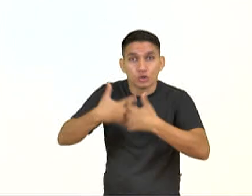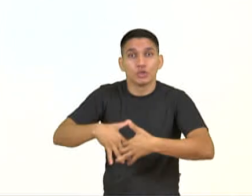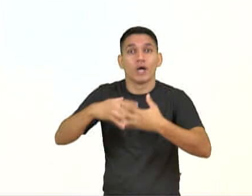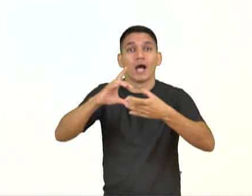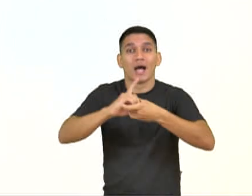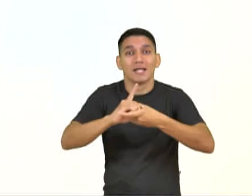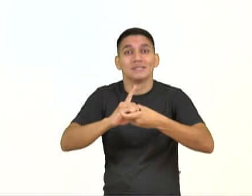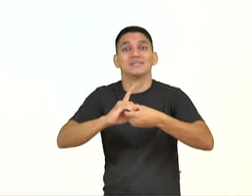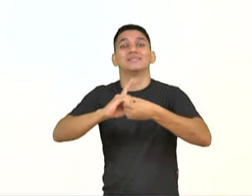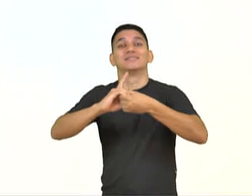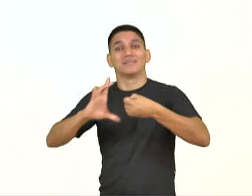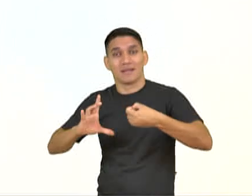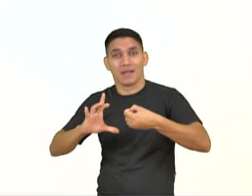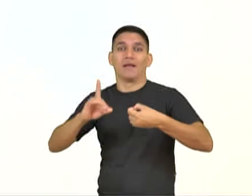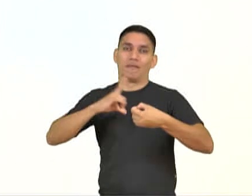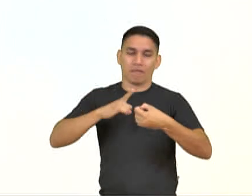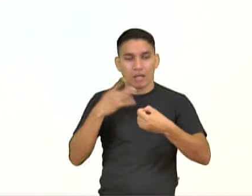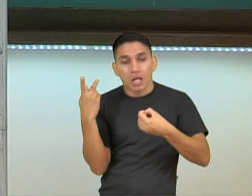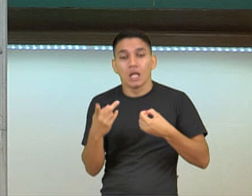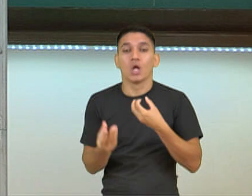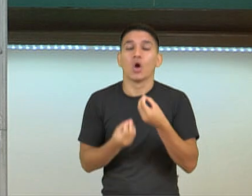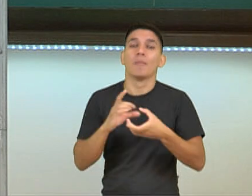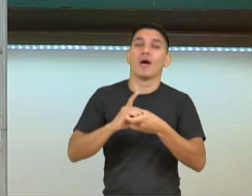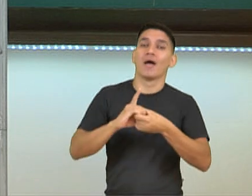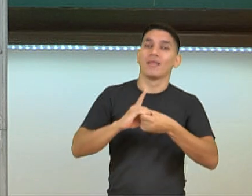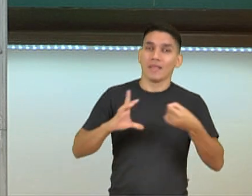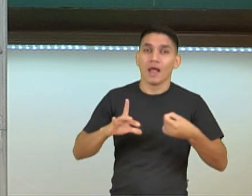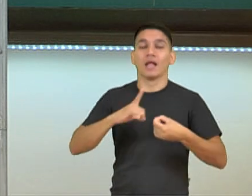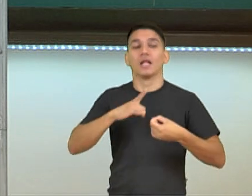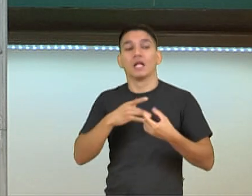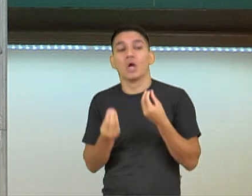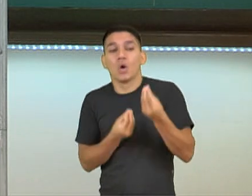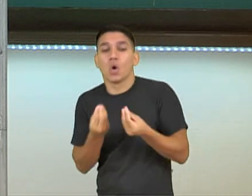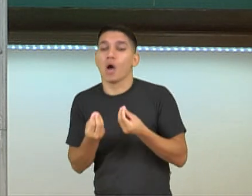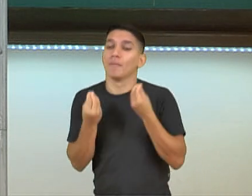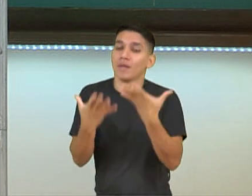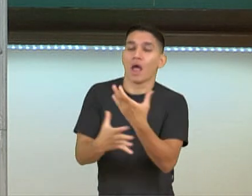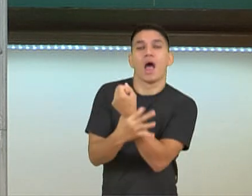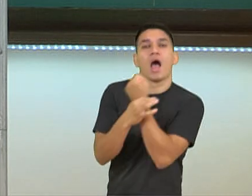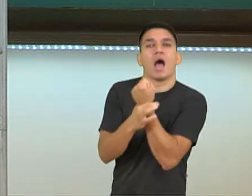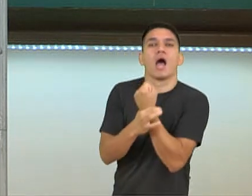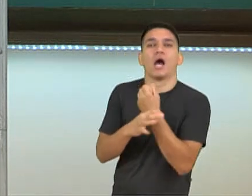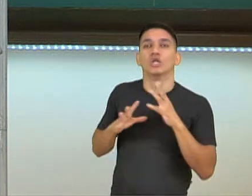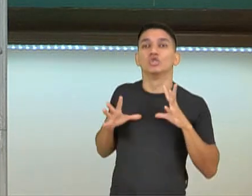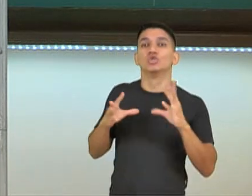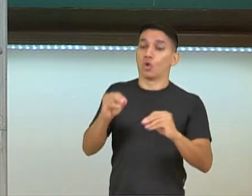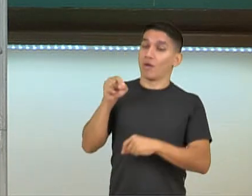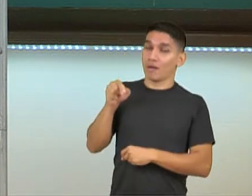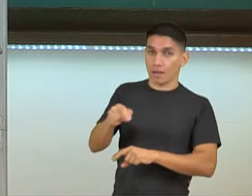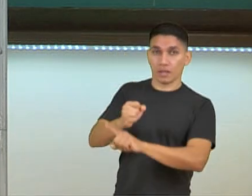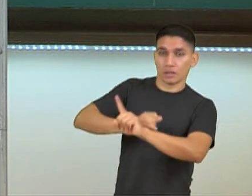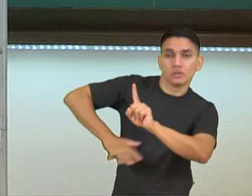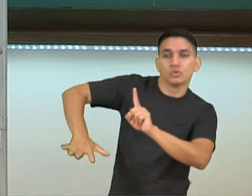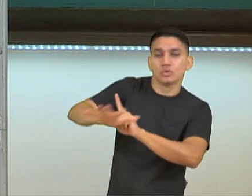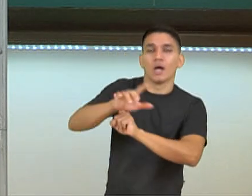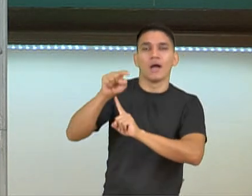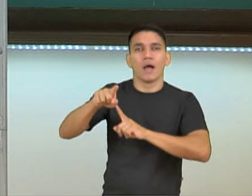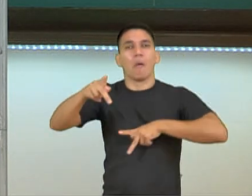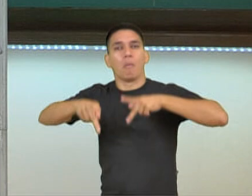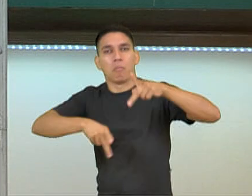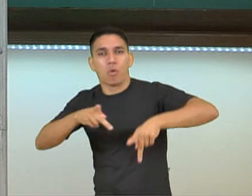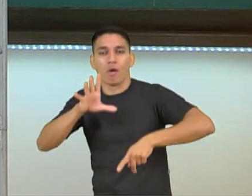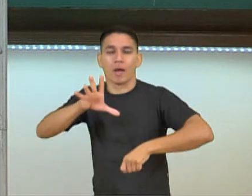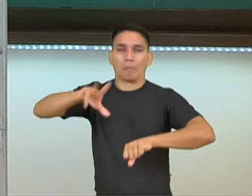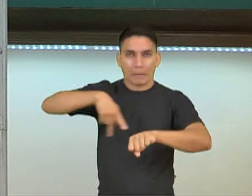democrática. Ou seja, uma Constituição, ela tenta assegurar com que todos daquela sociedade, daquele povo,